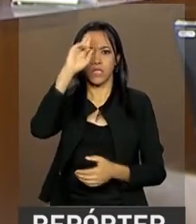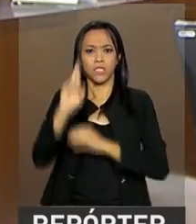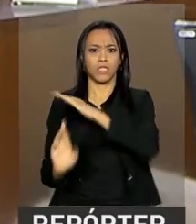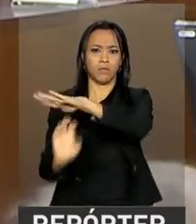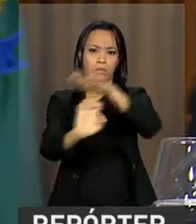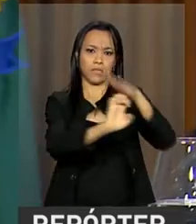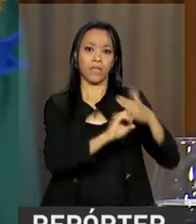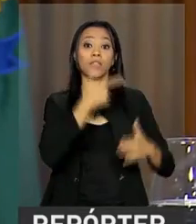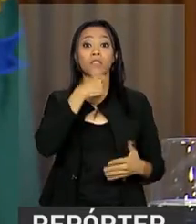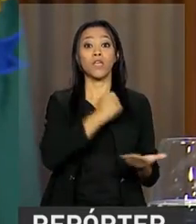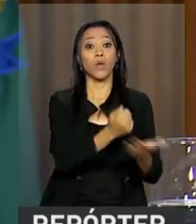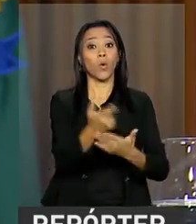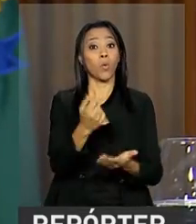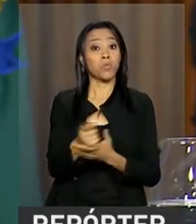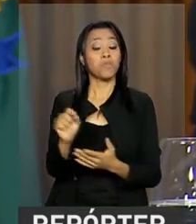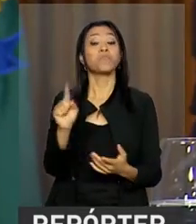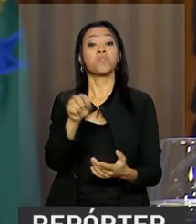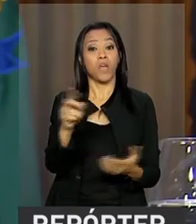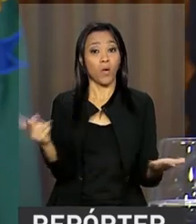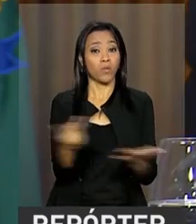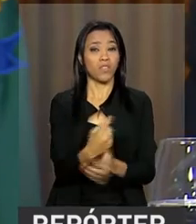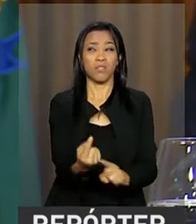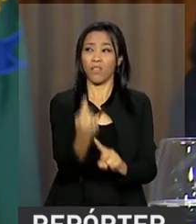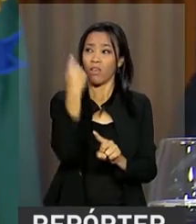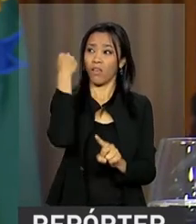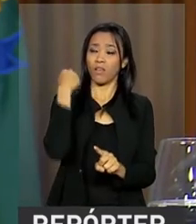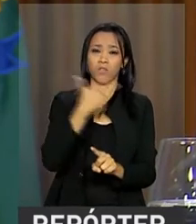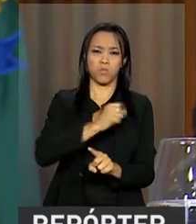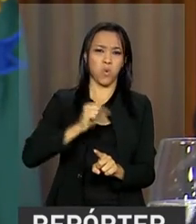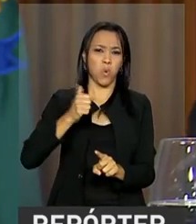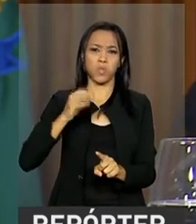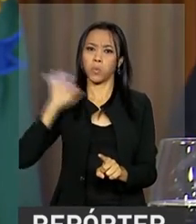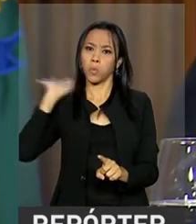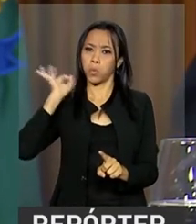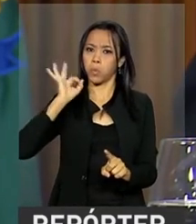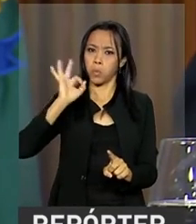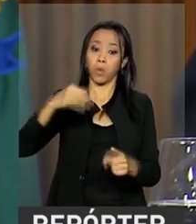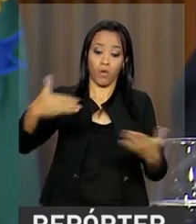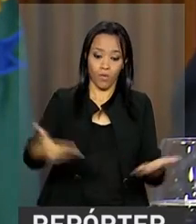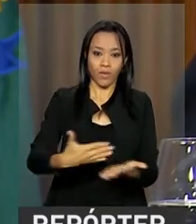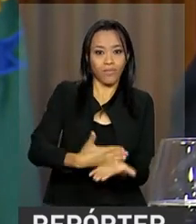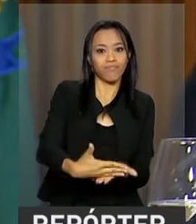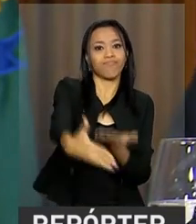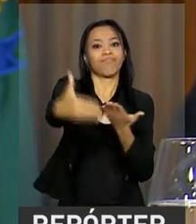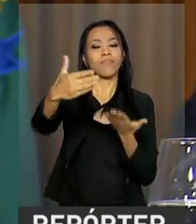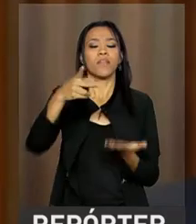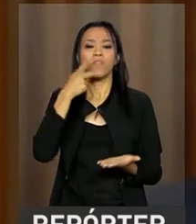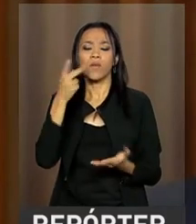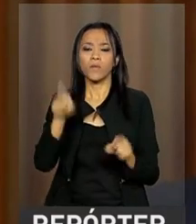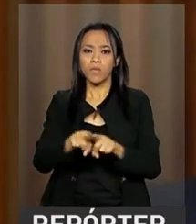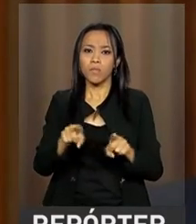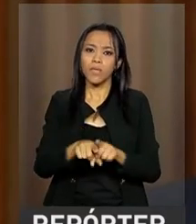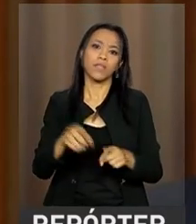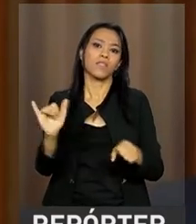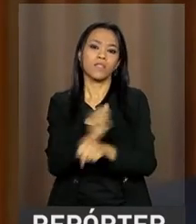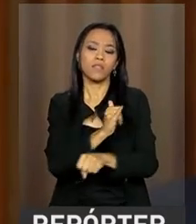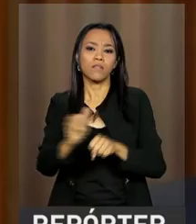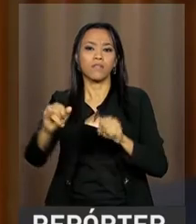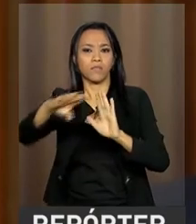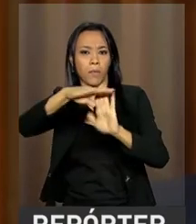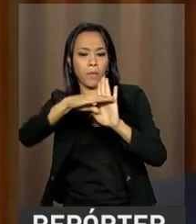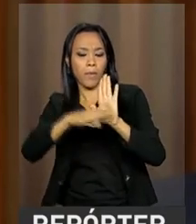o que não ocorria desde 2011 o ministro da fazenda lembrou das medidas implementadas pelo governo para